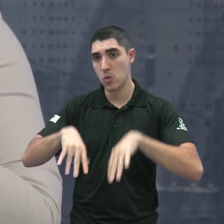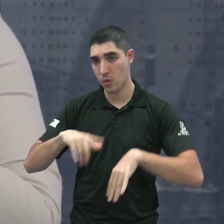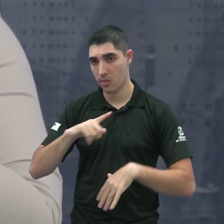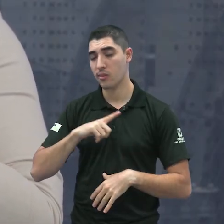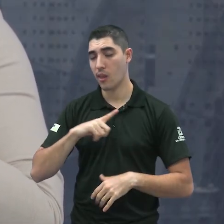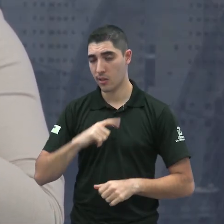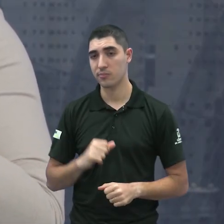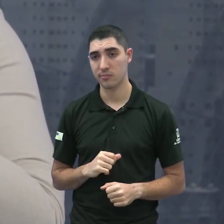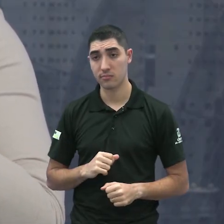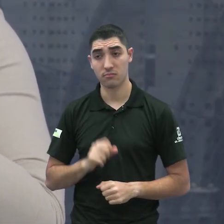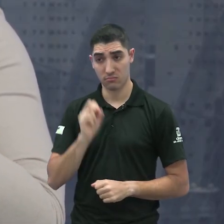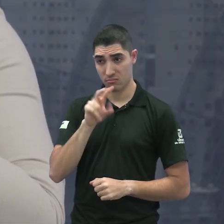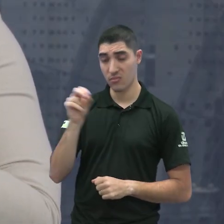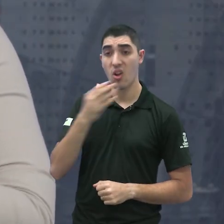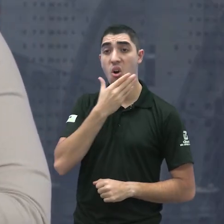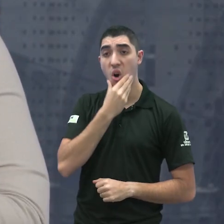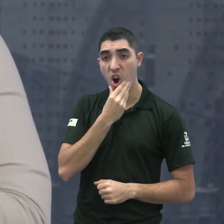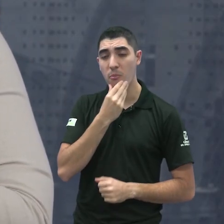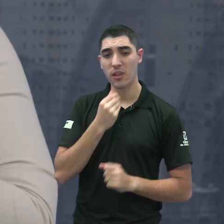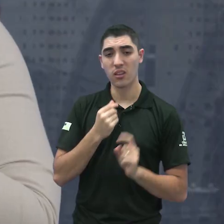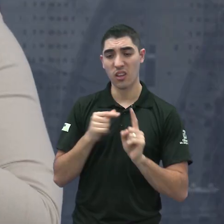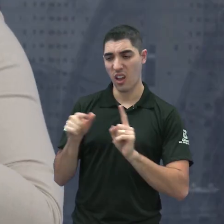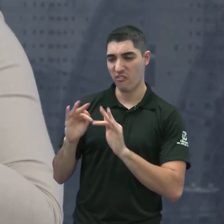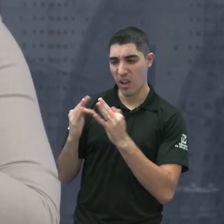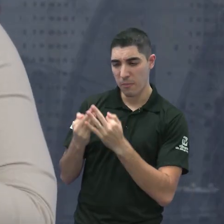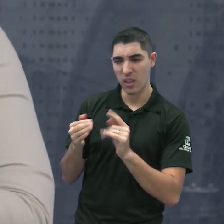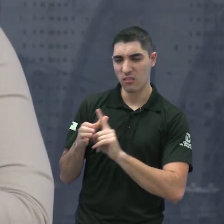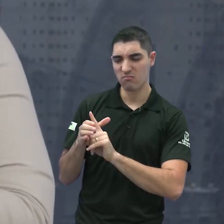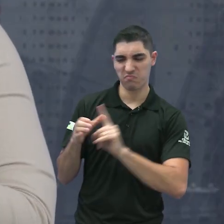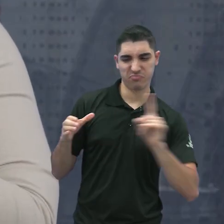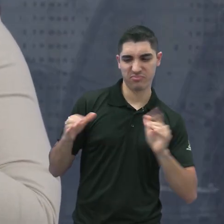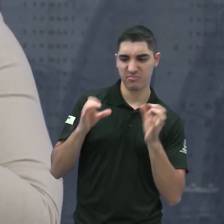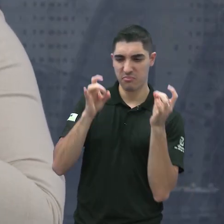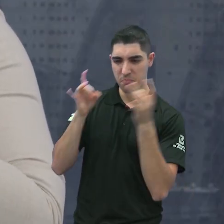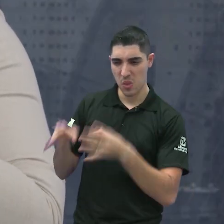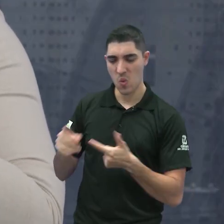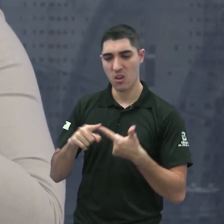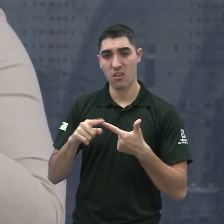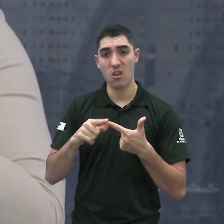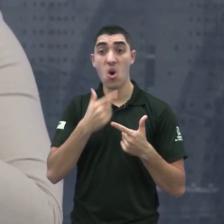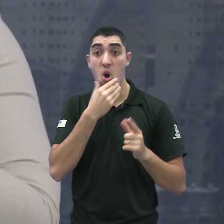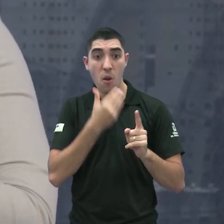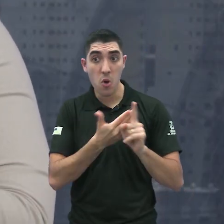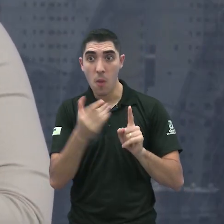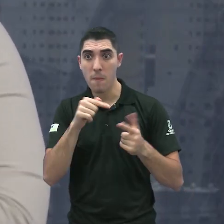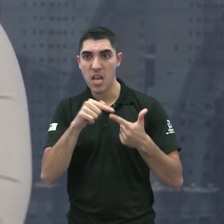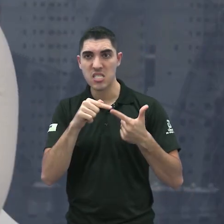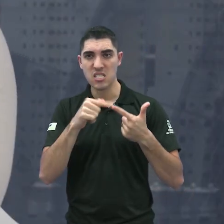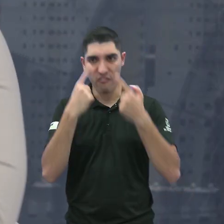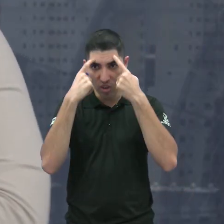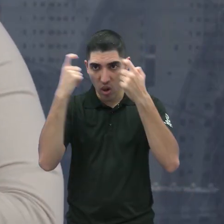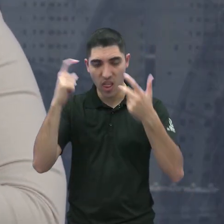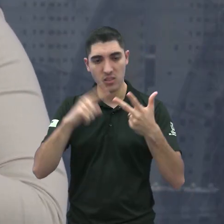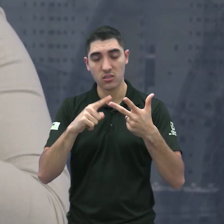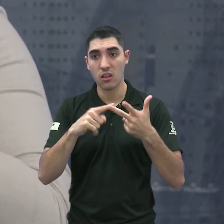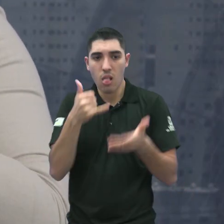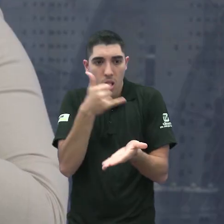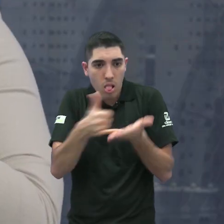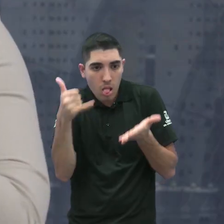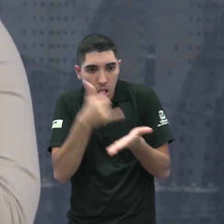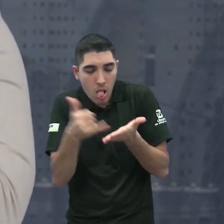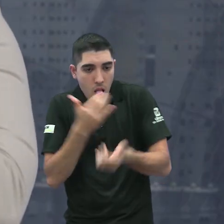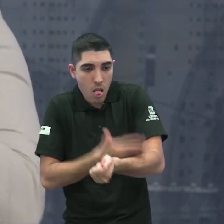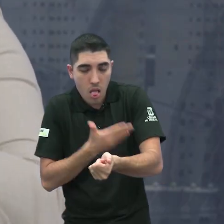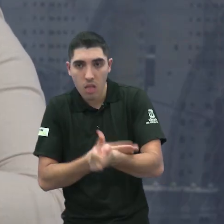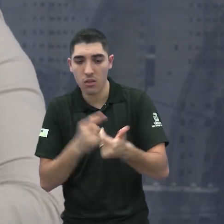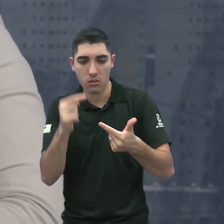Quantos homens abandonam suas famílias, são violentos, entram, né, para drogas e